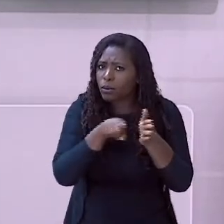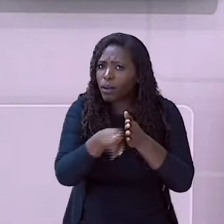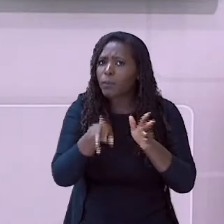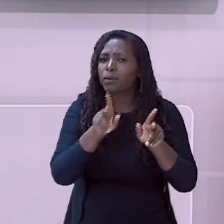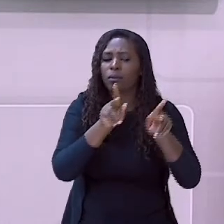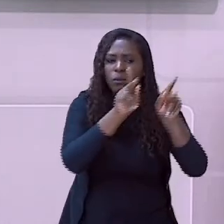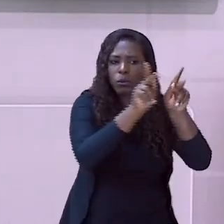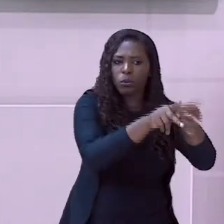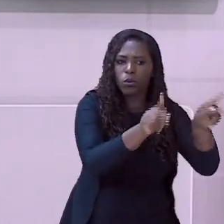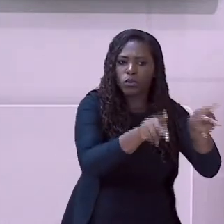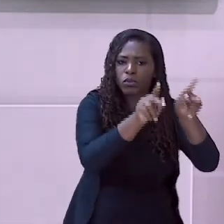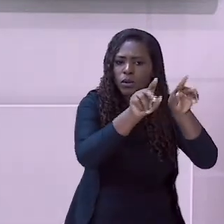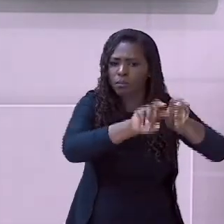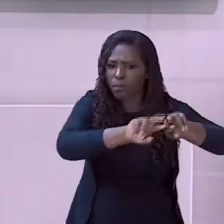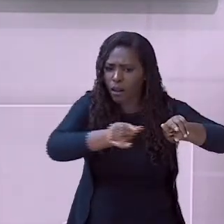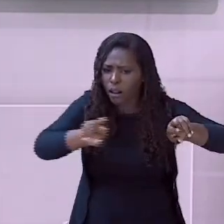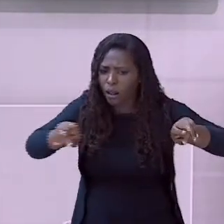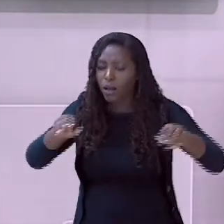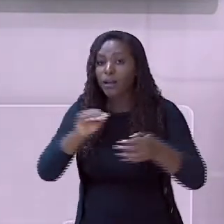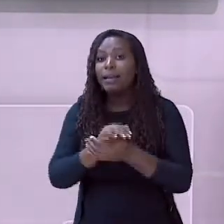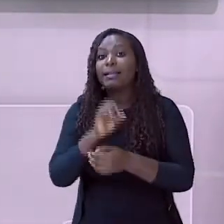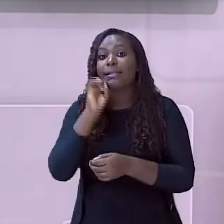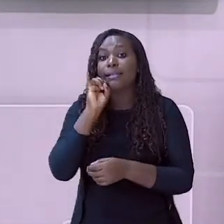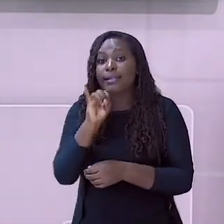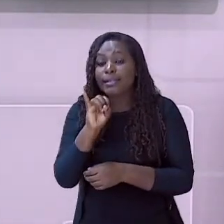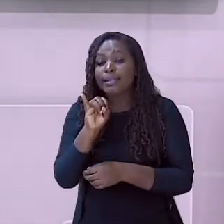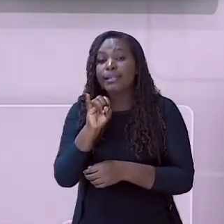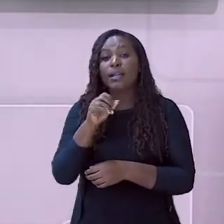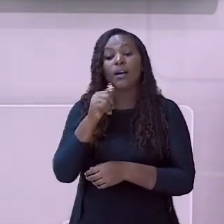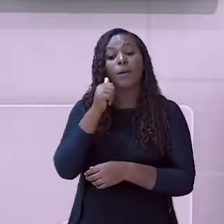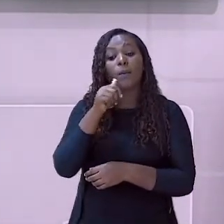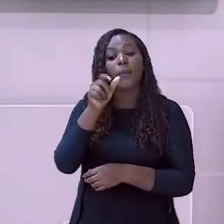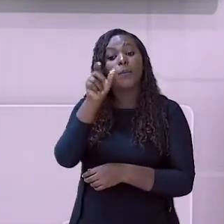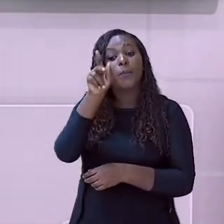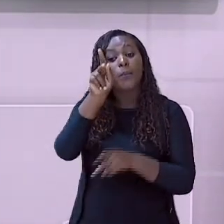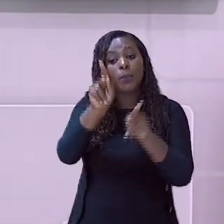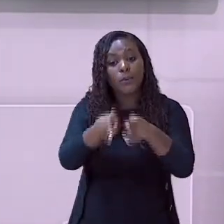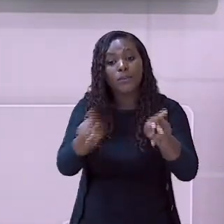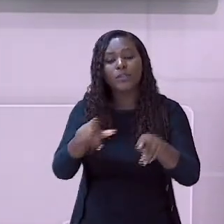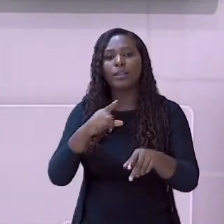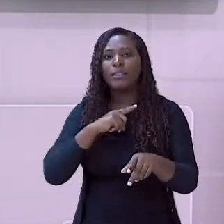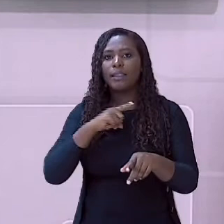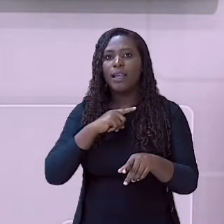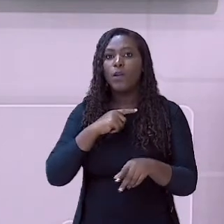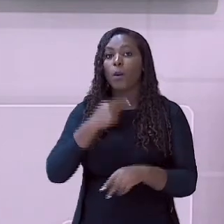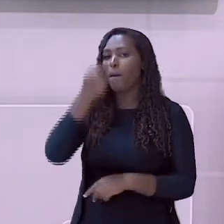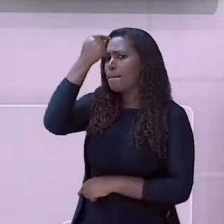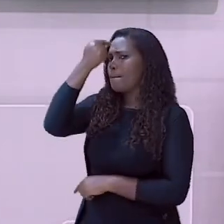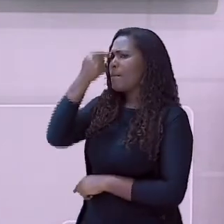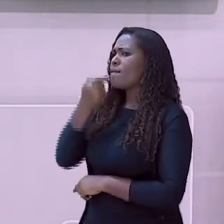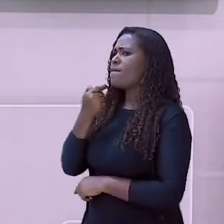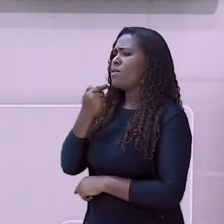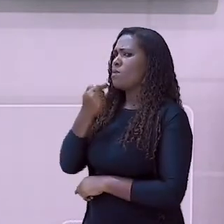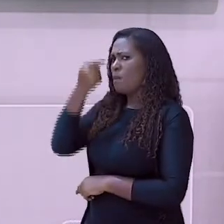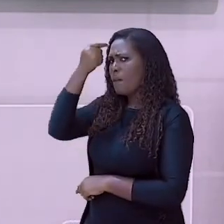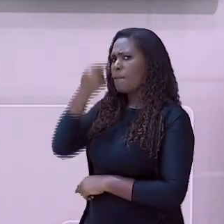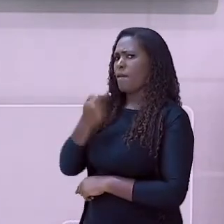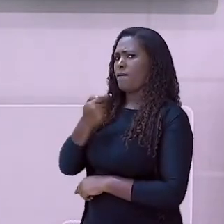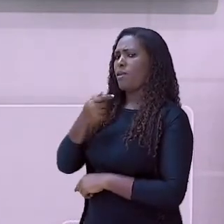me responder, se essa professora tem o perfil ou não que eu quero. Tá.